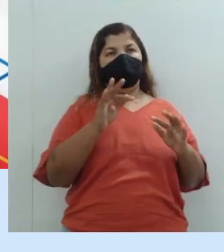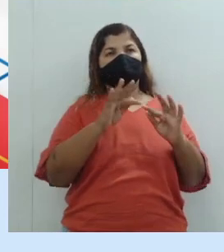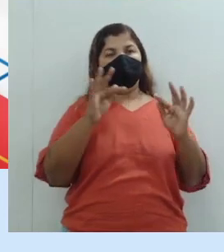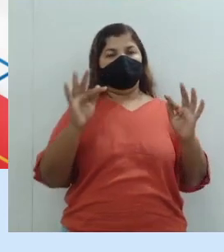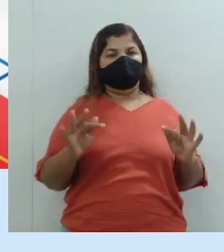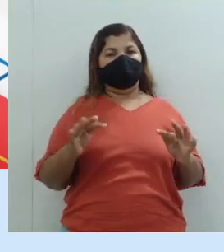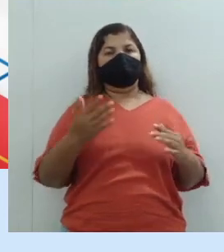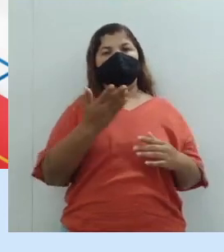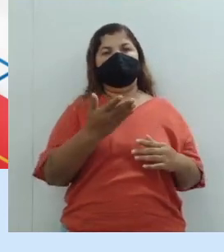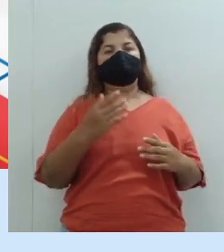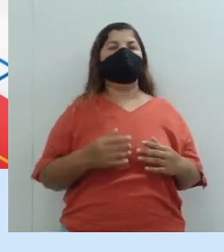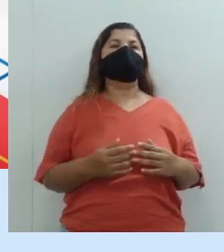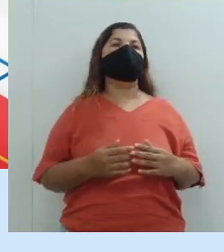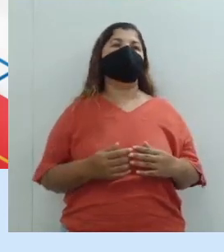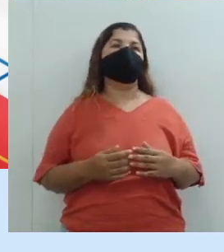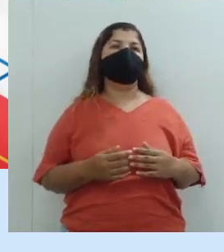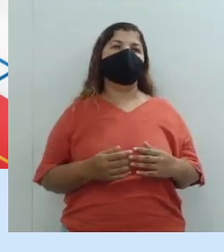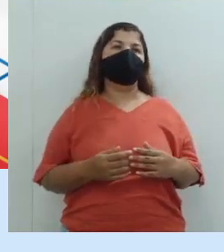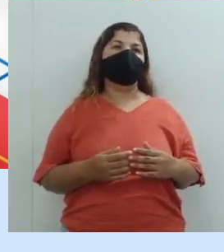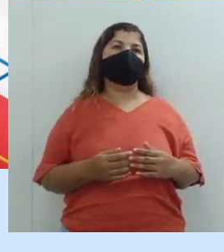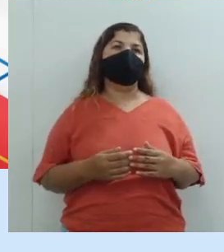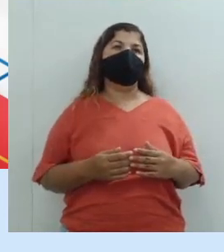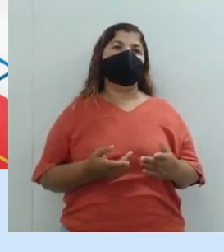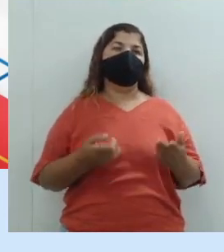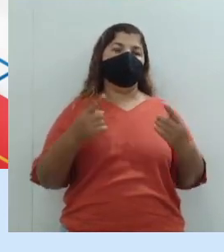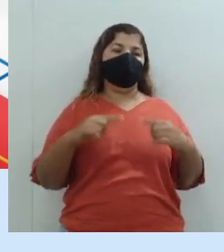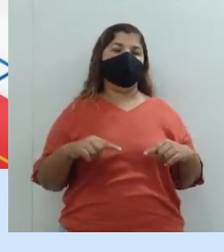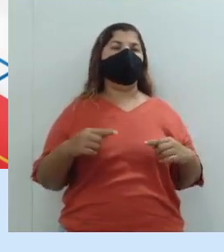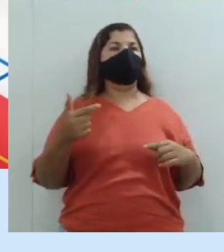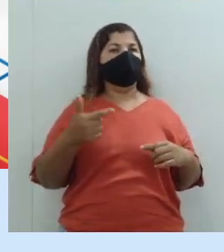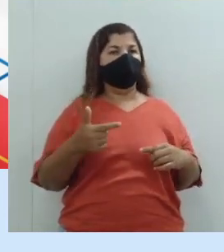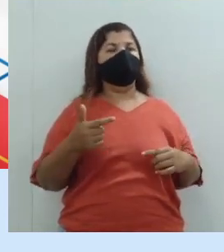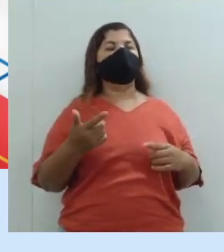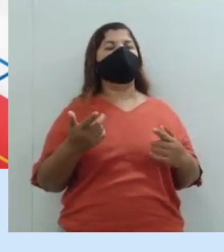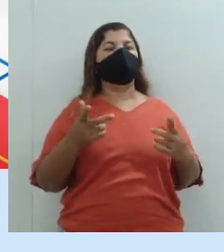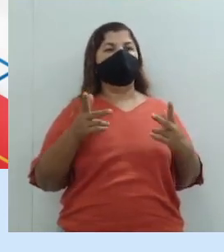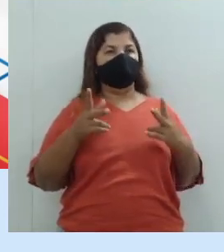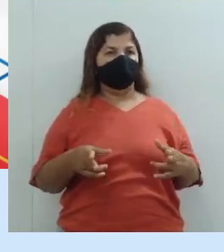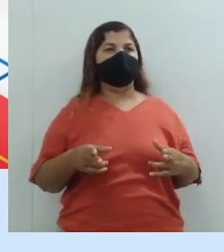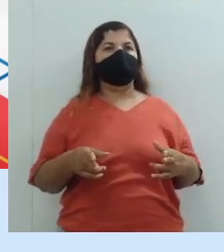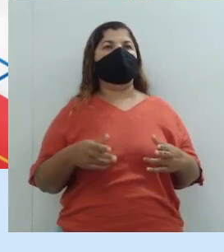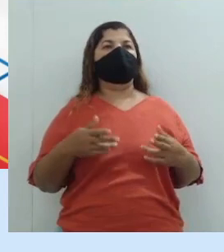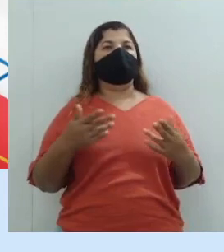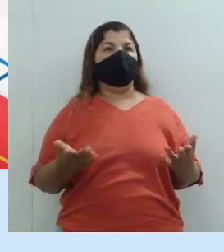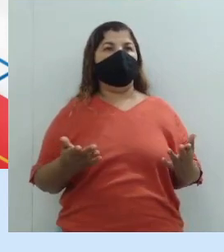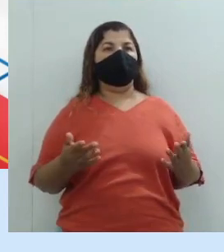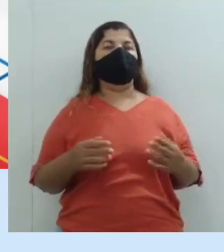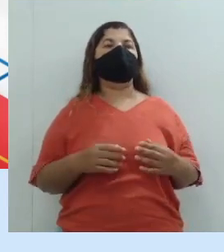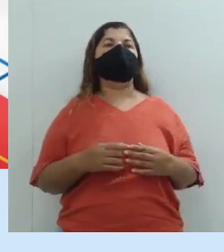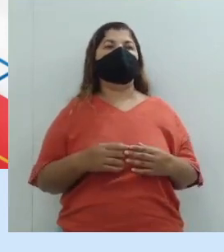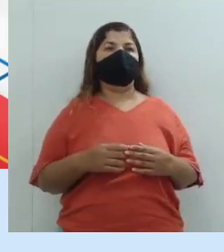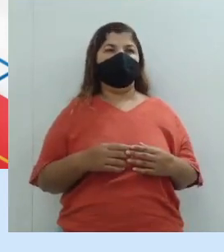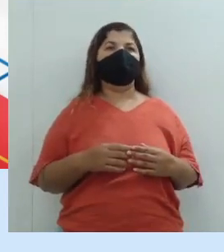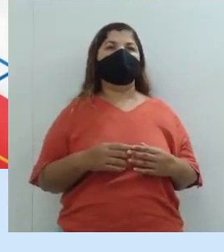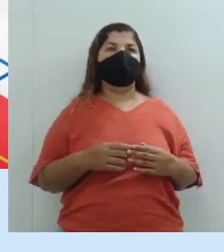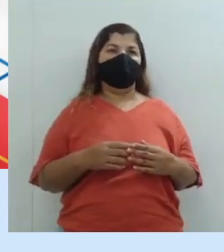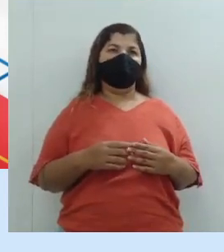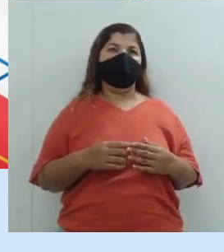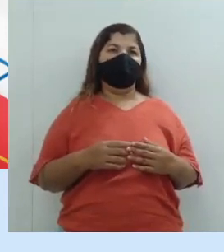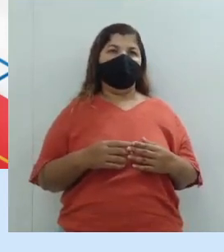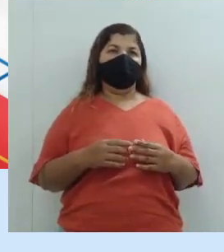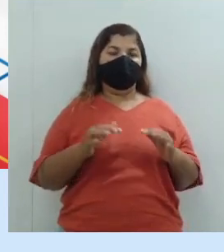à aceleração, a massa de 2, né? Para o corpo 2, a gente vai fazer a mesma coisa, uma força vezes a outra, igual a massa de 2